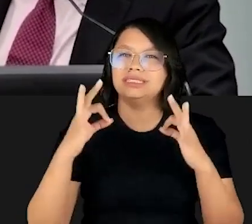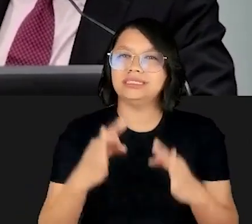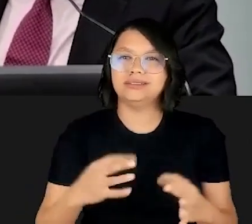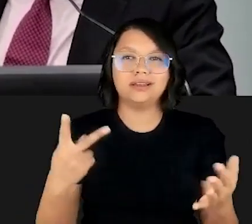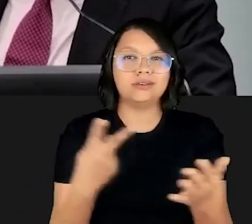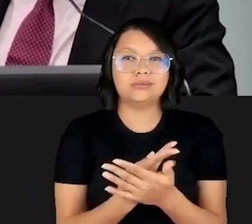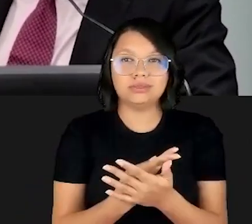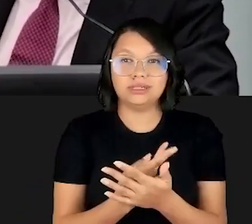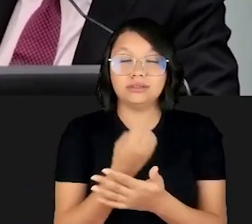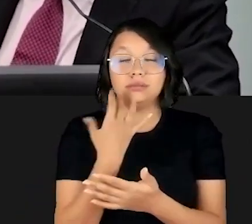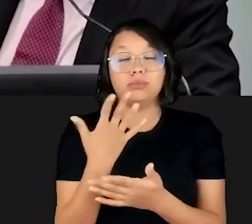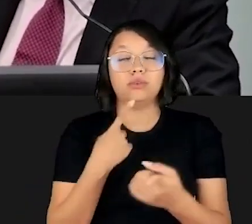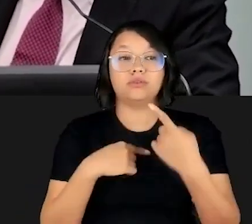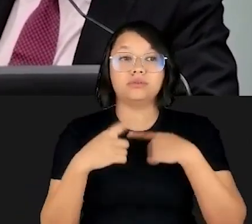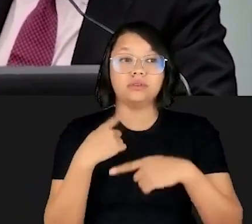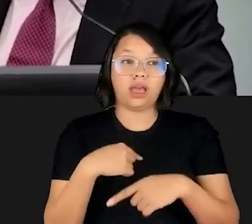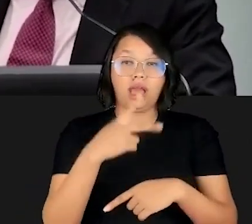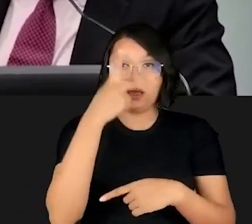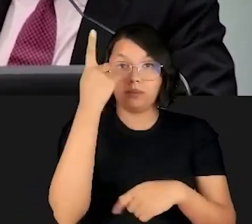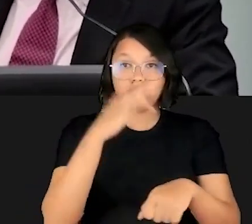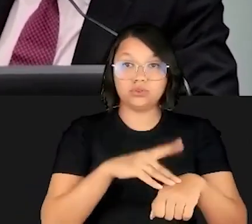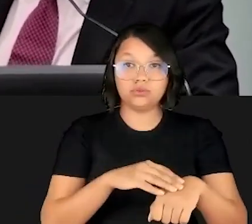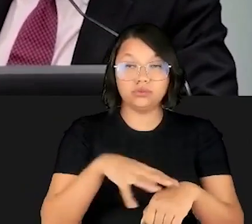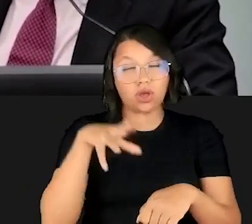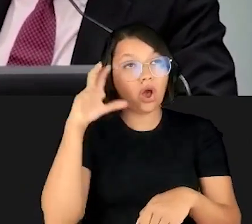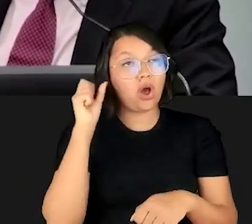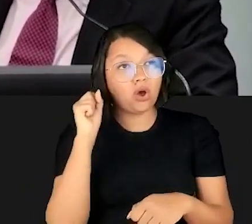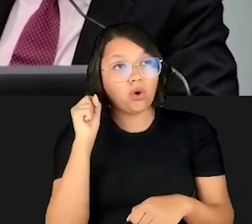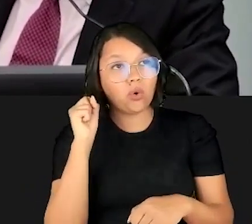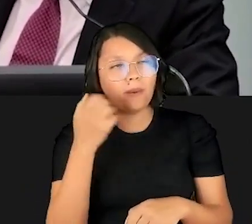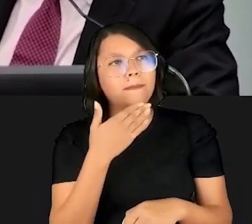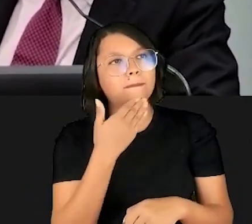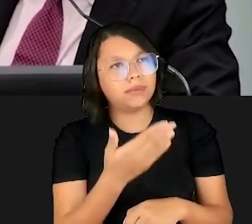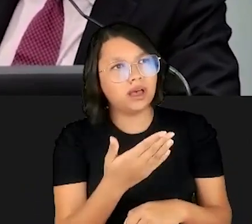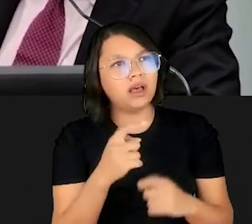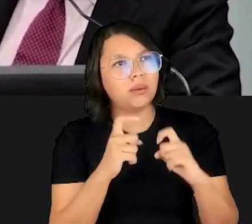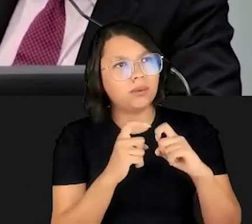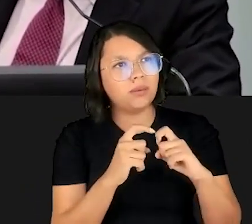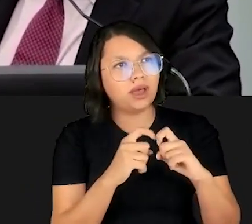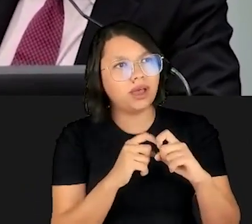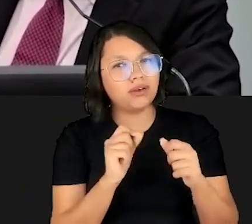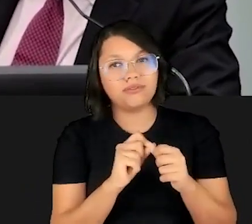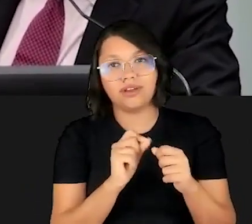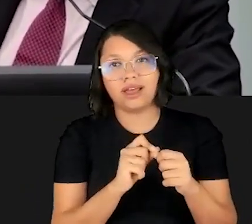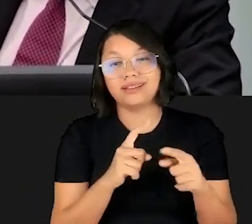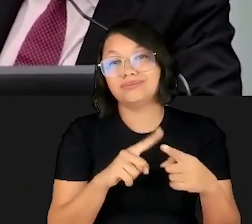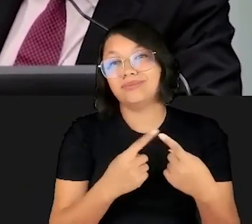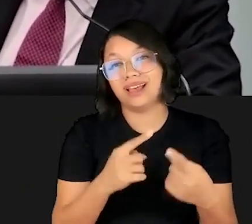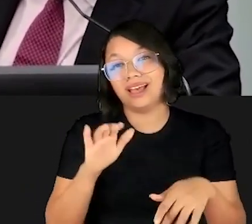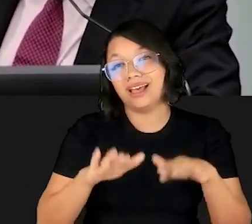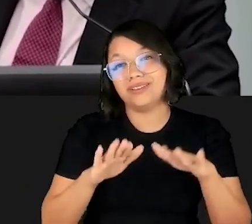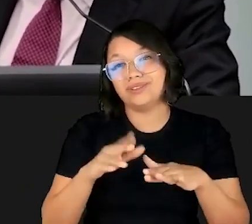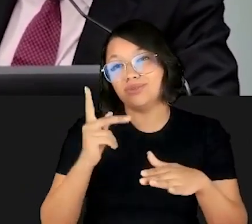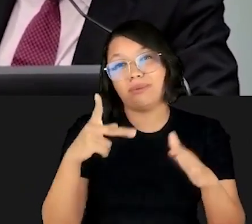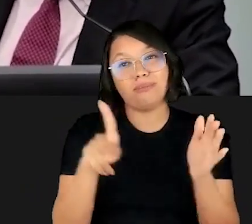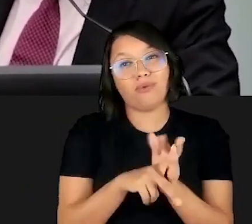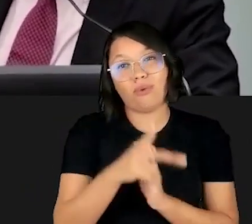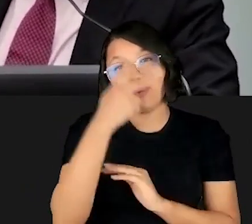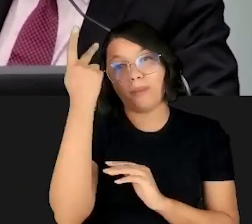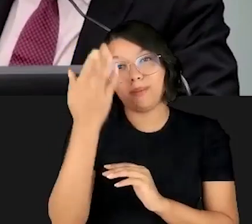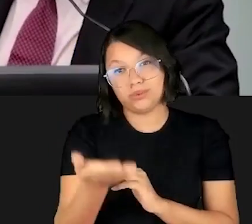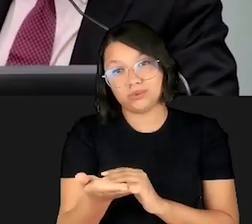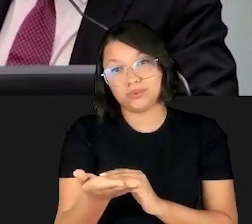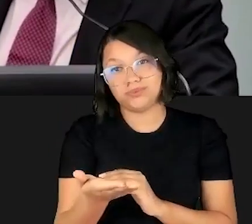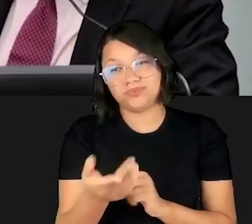melhor boa vontade do mundo, o paciente ouve falar, pede para o médico, ele faz, nem sempre há uma indicação. Então, há que tomar cuidado, porque